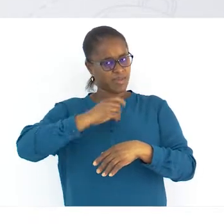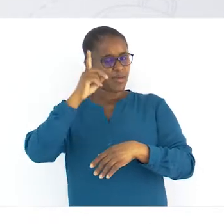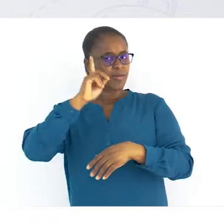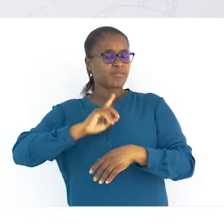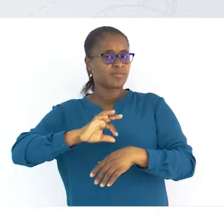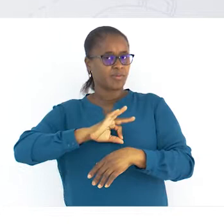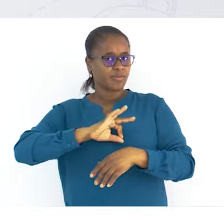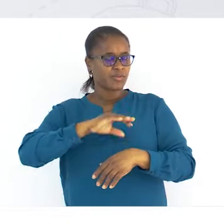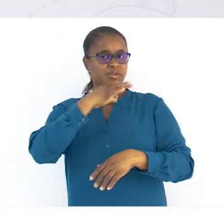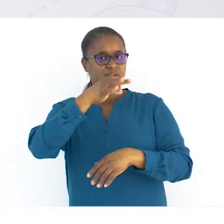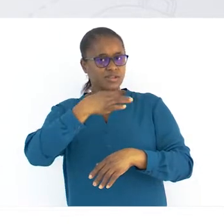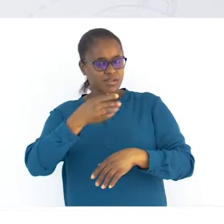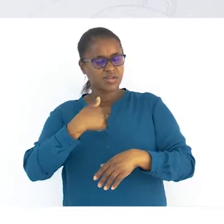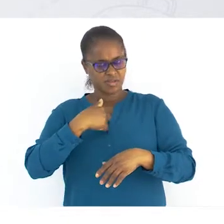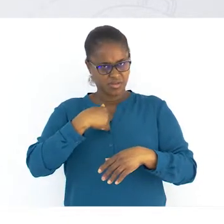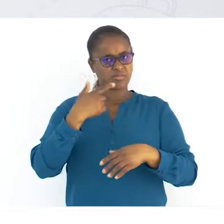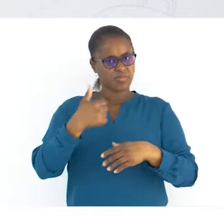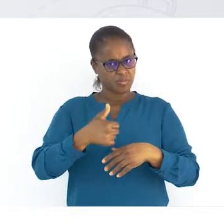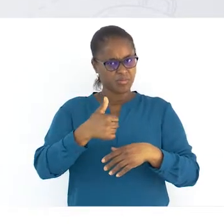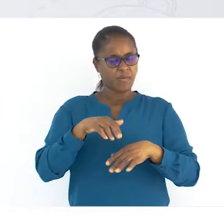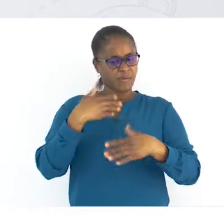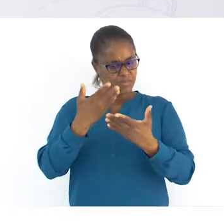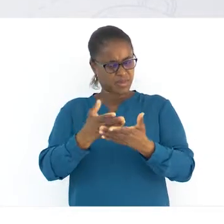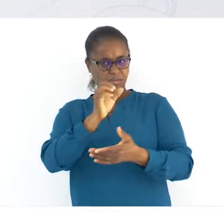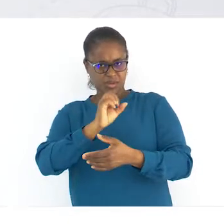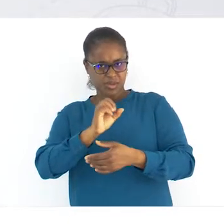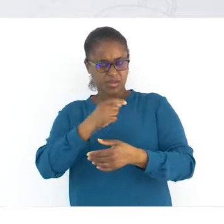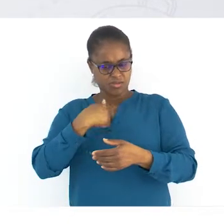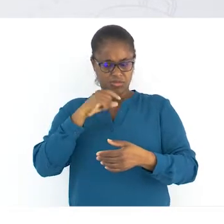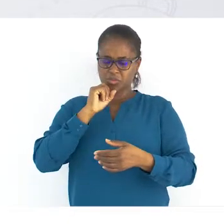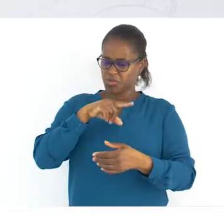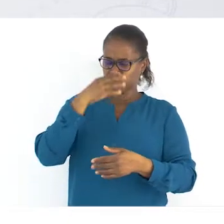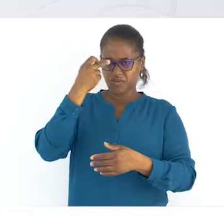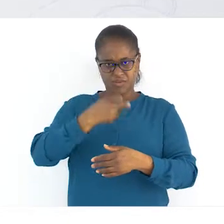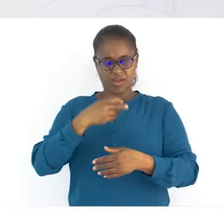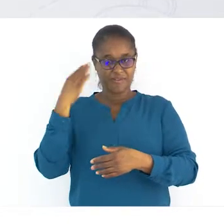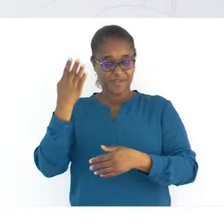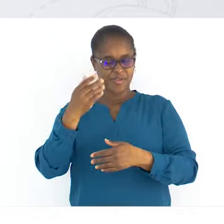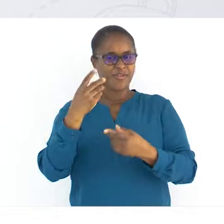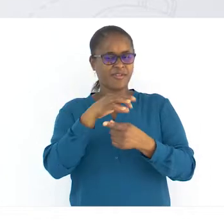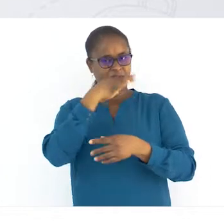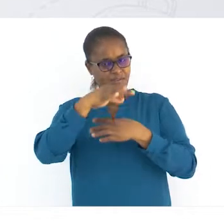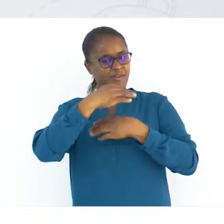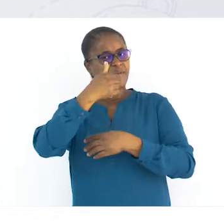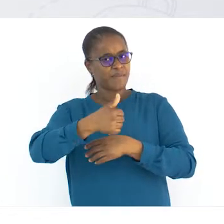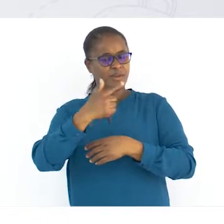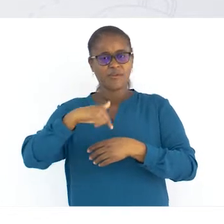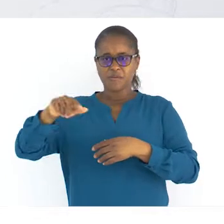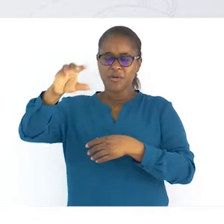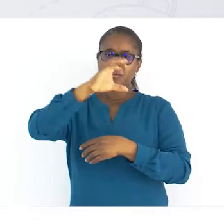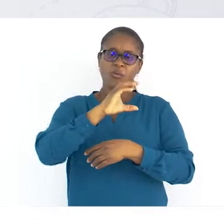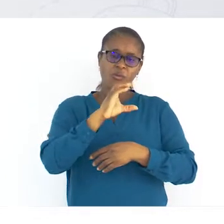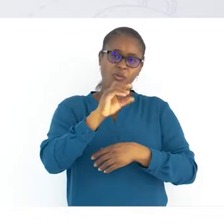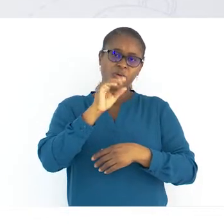para a representação. Não pude ficar indiferente ao elogio, por isso fui a um casting